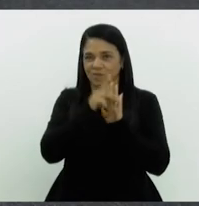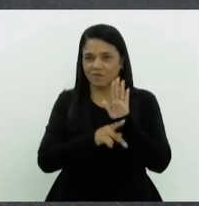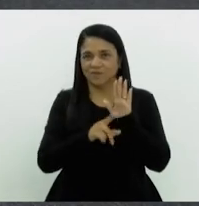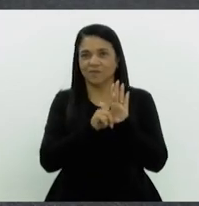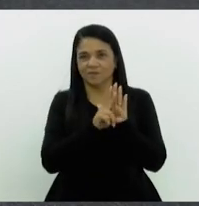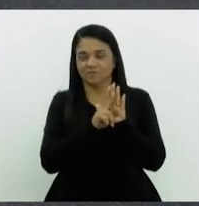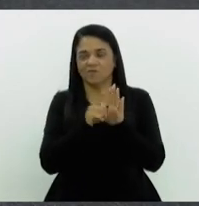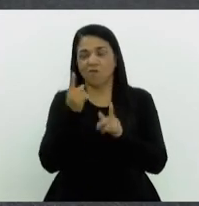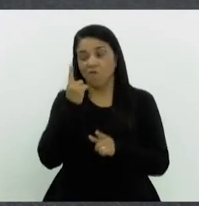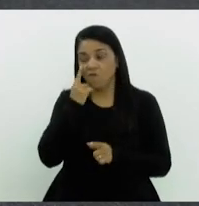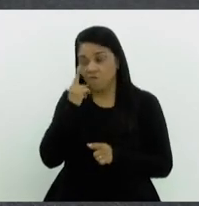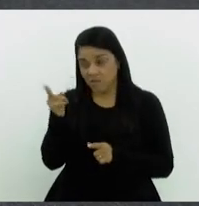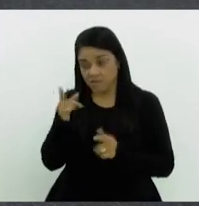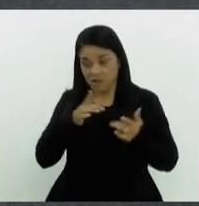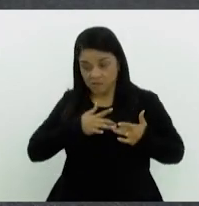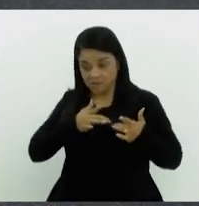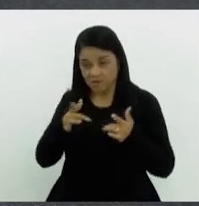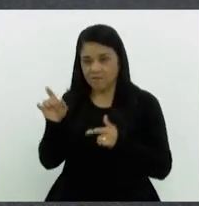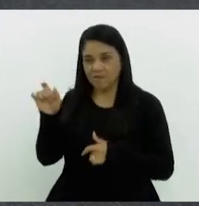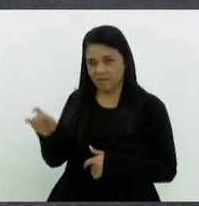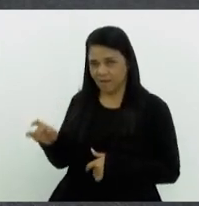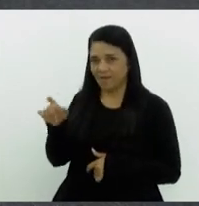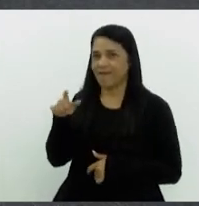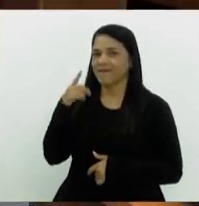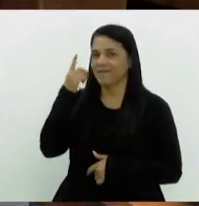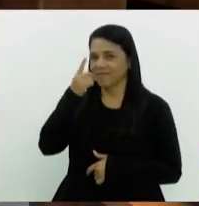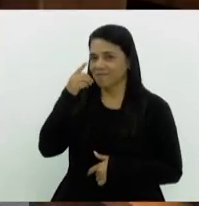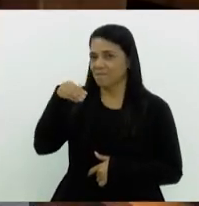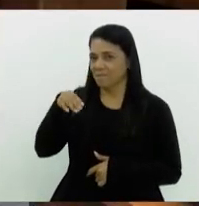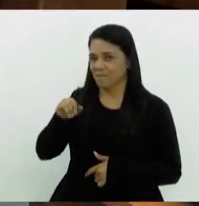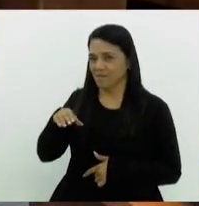Vamos verificar se ele é solidário.